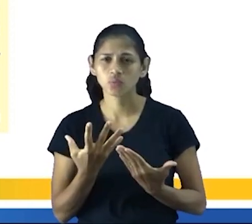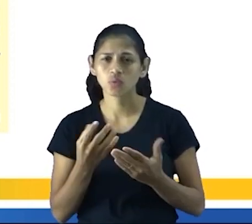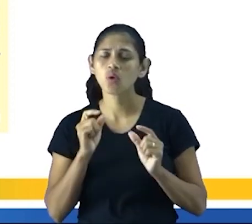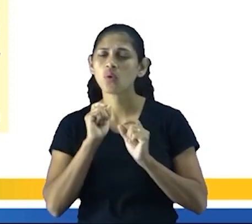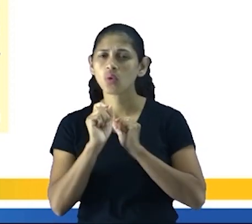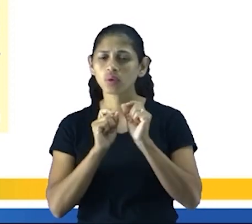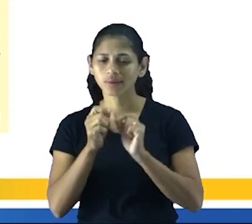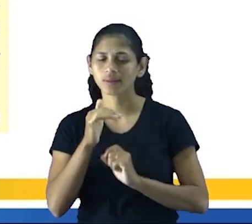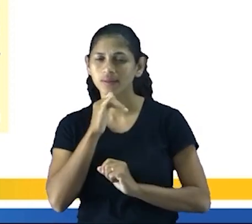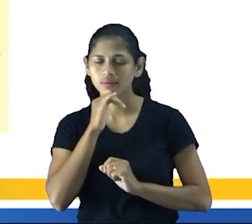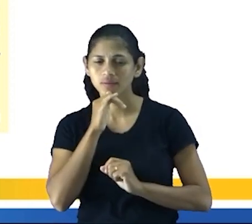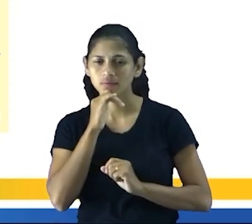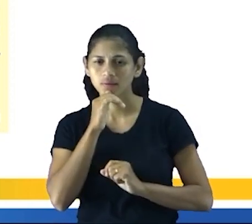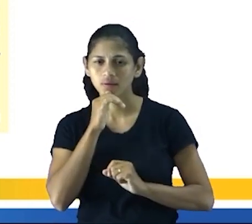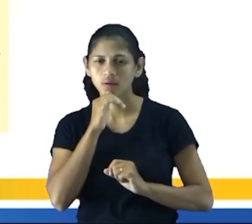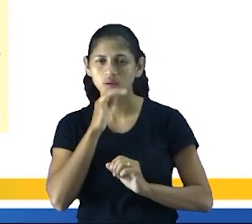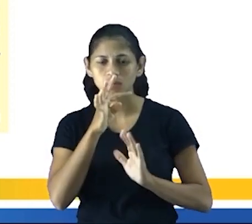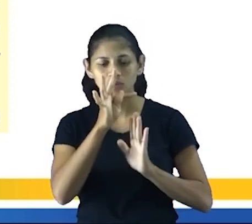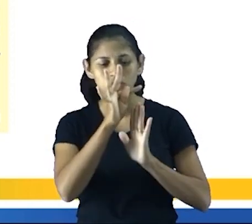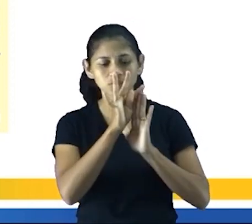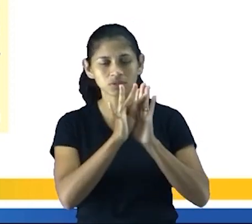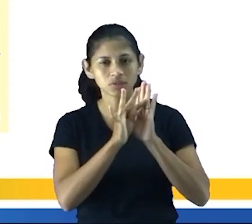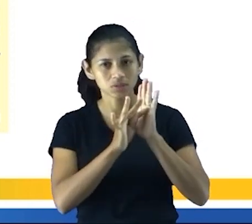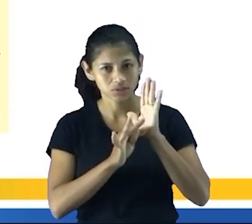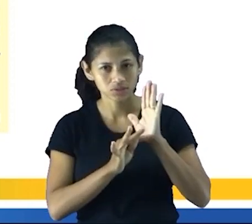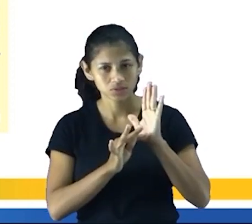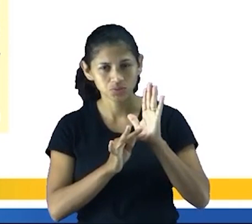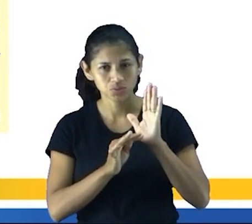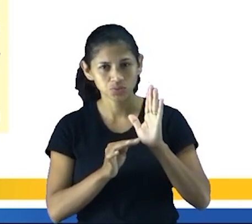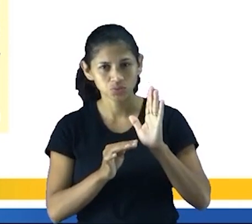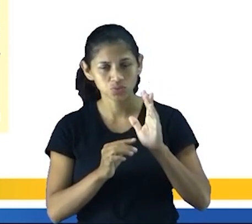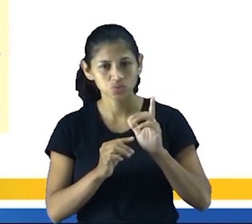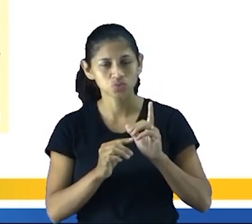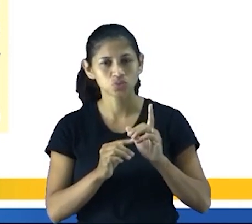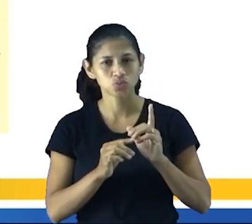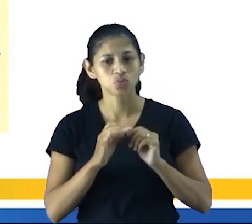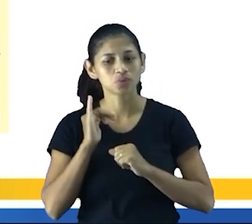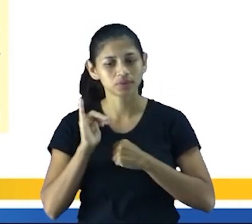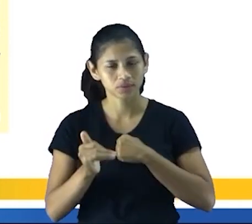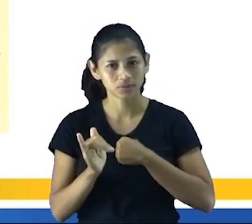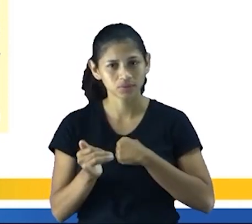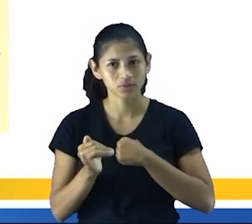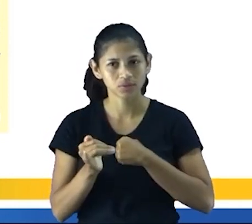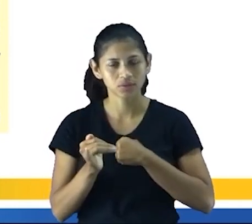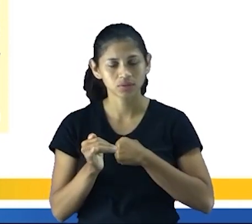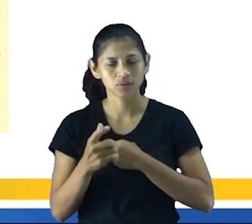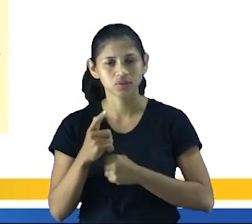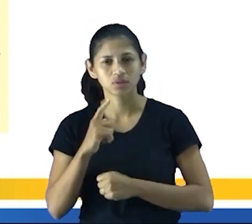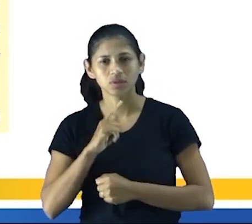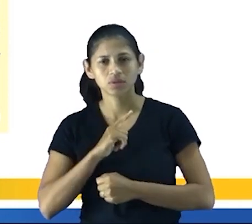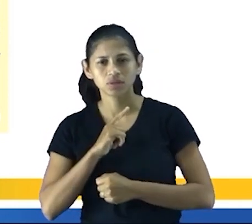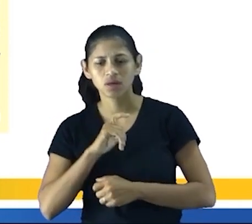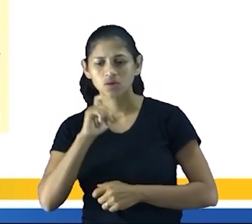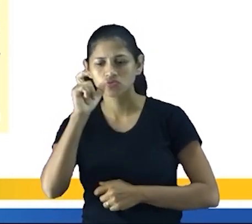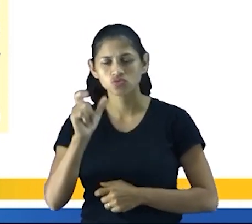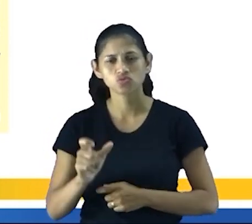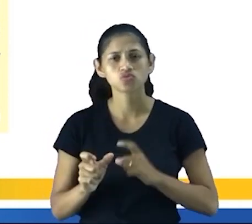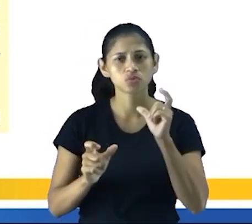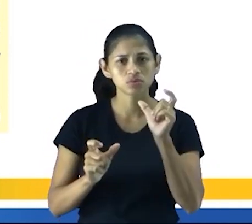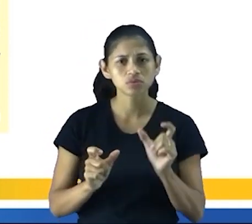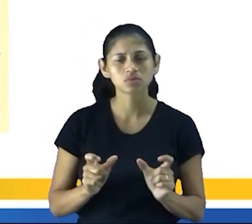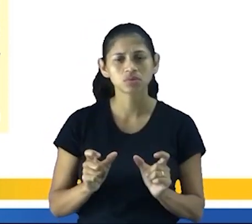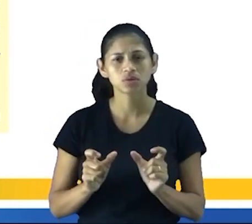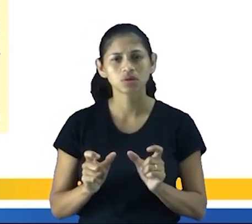Nós temos os personagens, nós temos o narrador que conta a história para a gente,